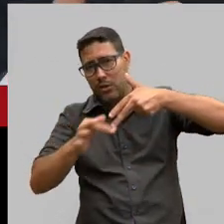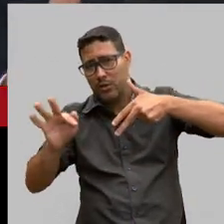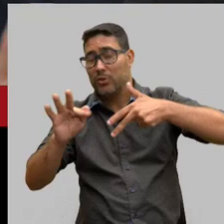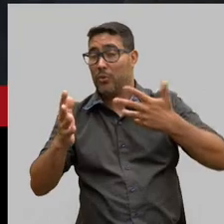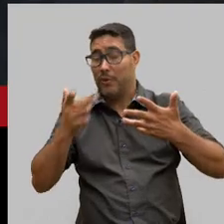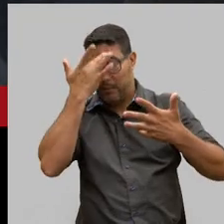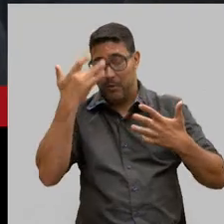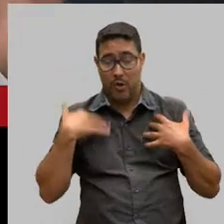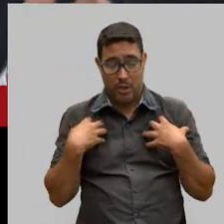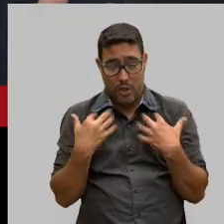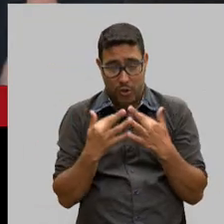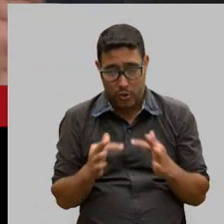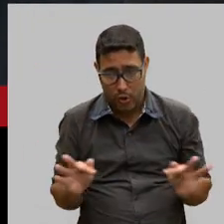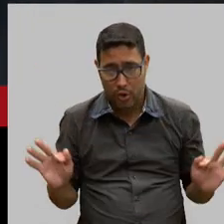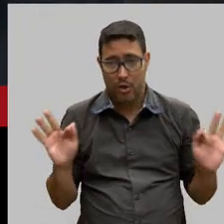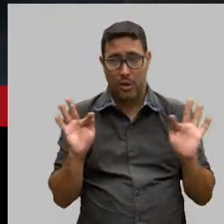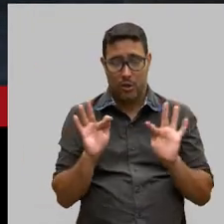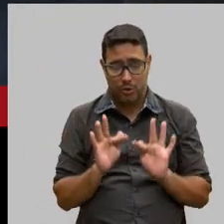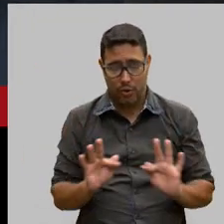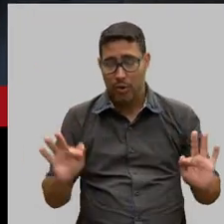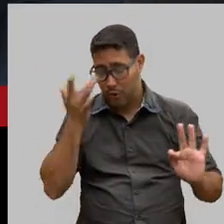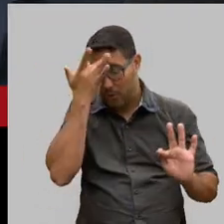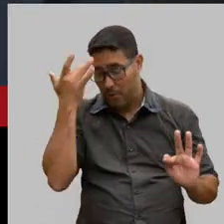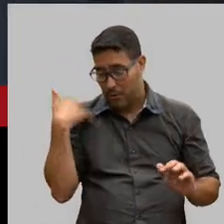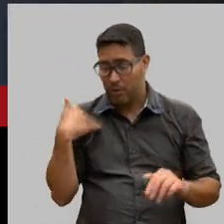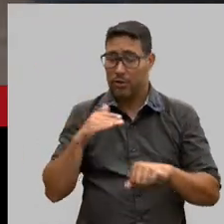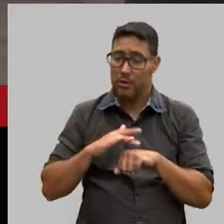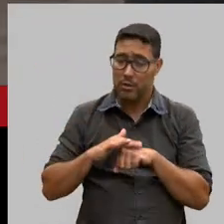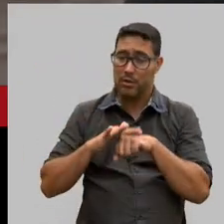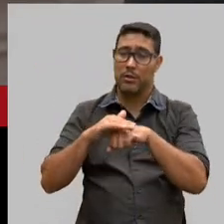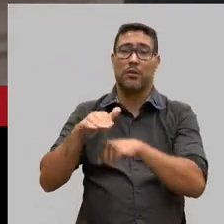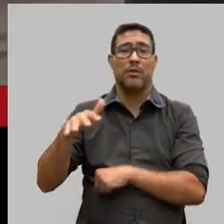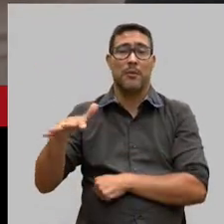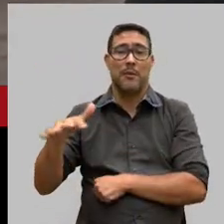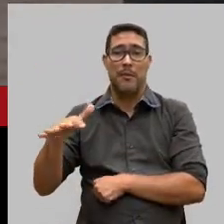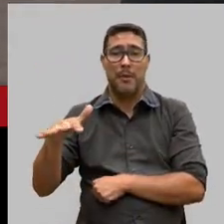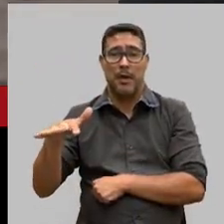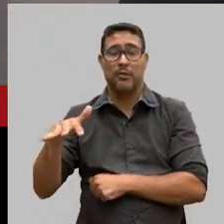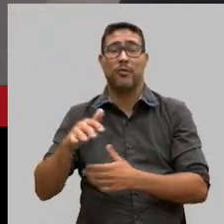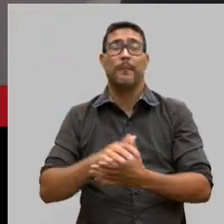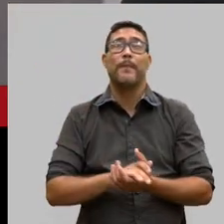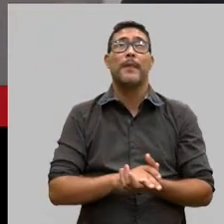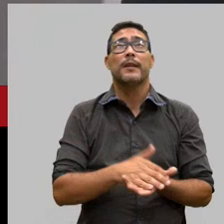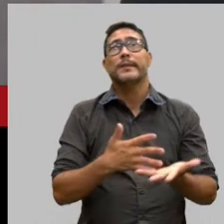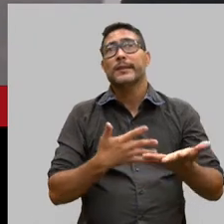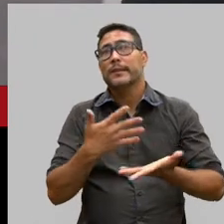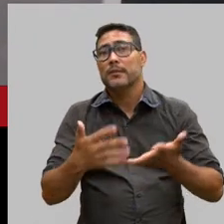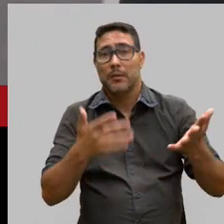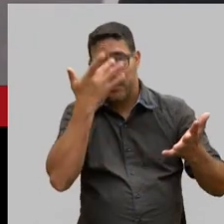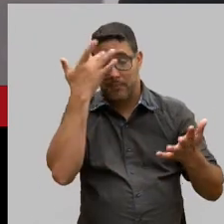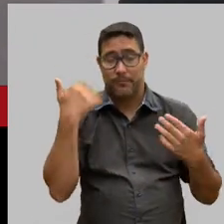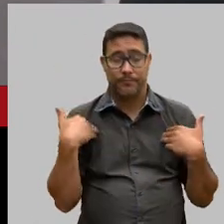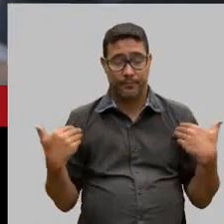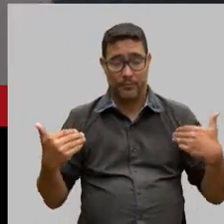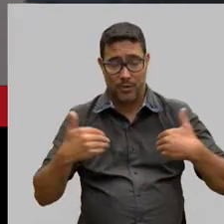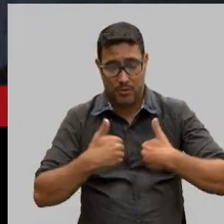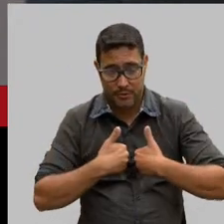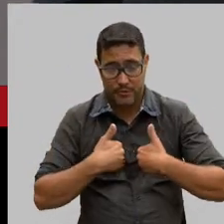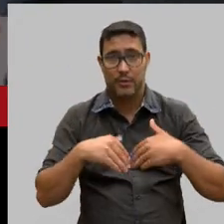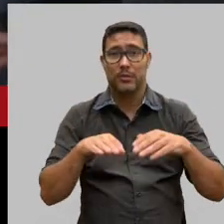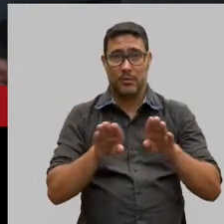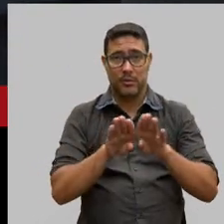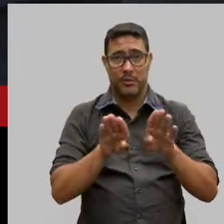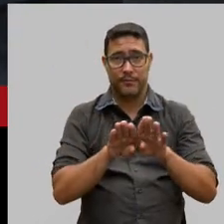né a mesma coisa com a pessoa com paxo né e a pessoa é em situação de autismo muitas vezes também